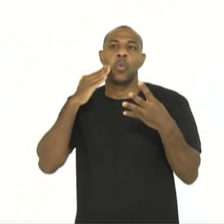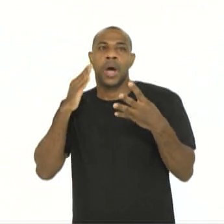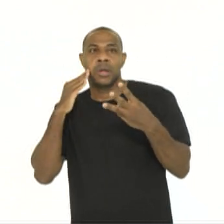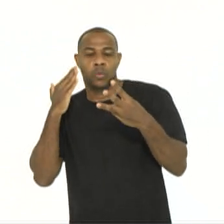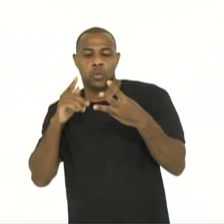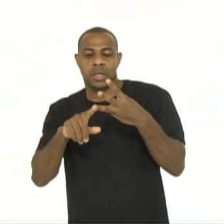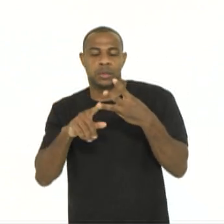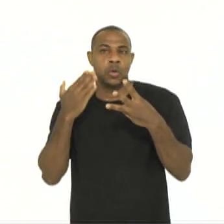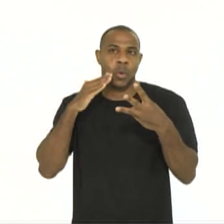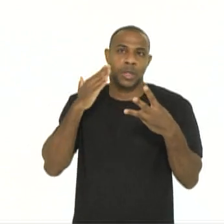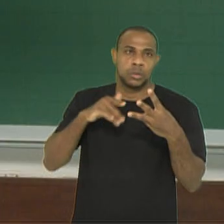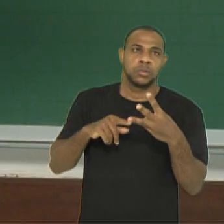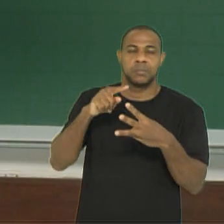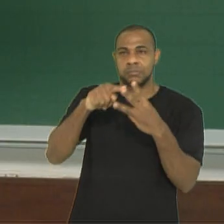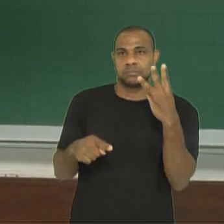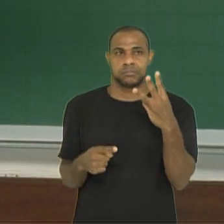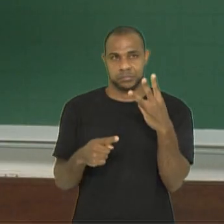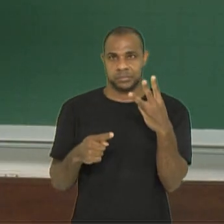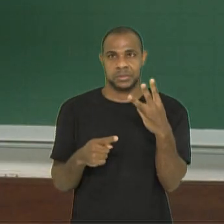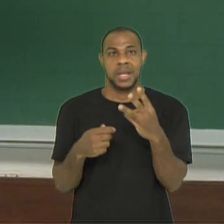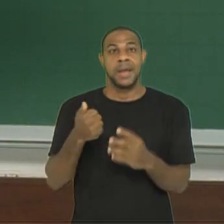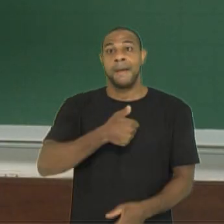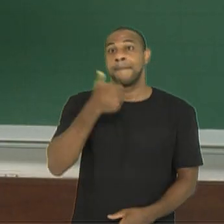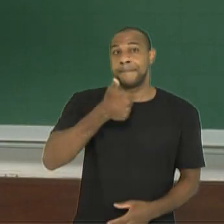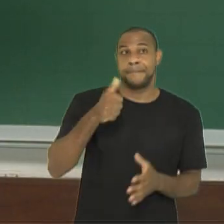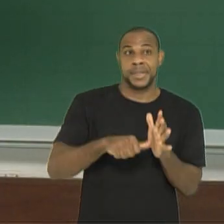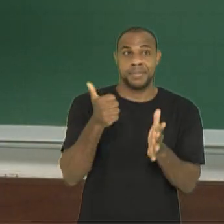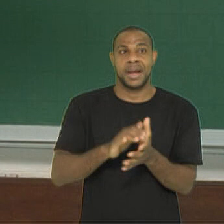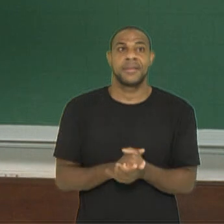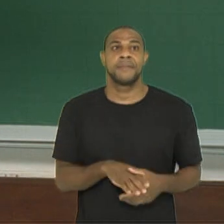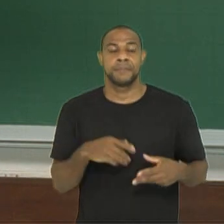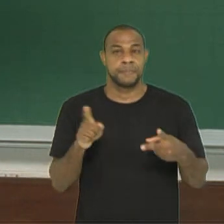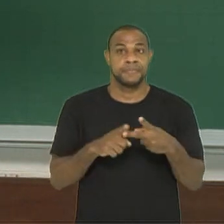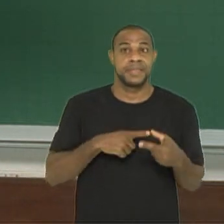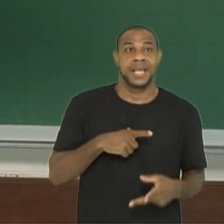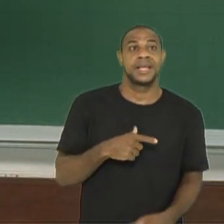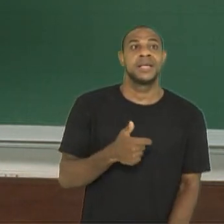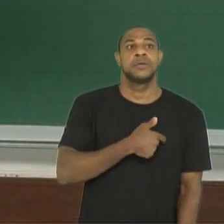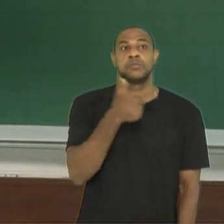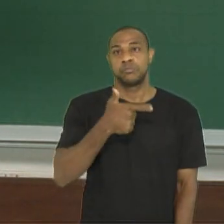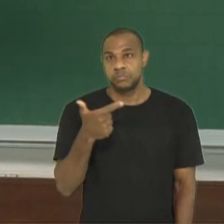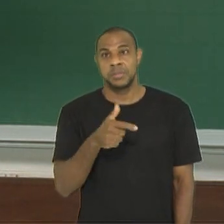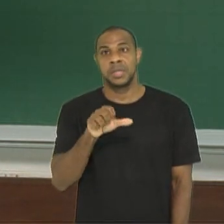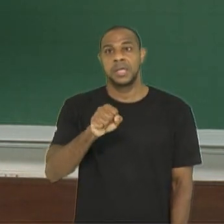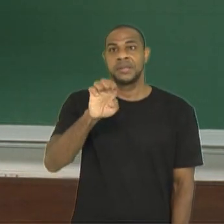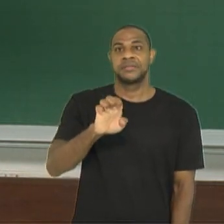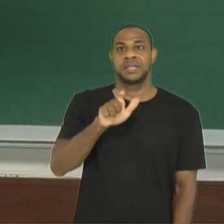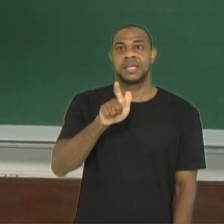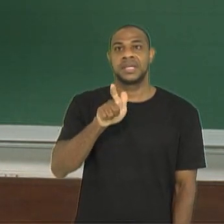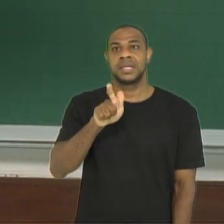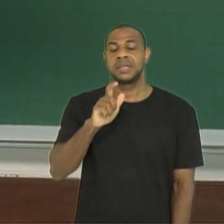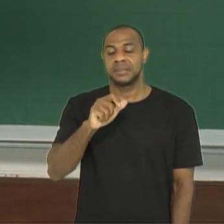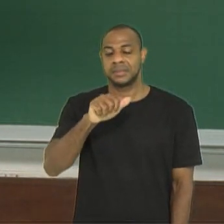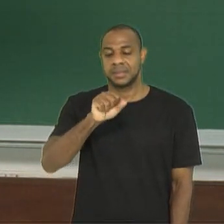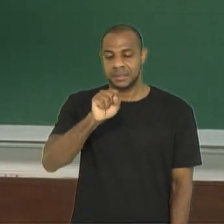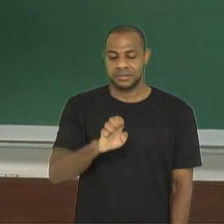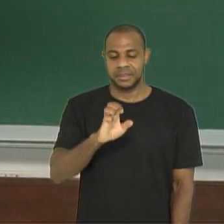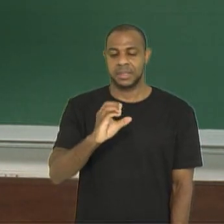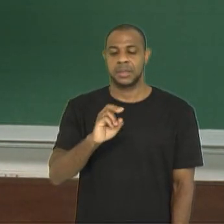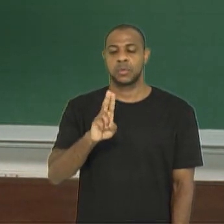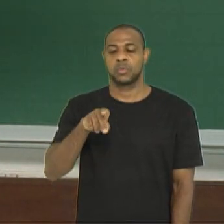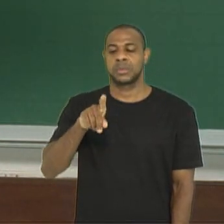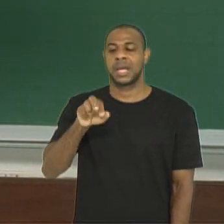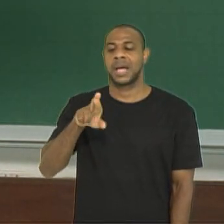azul. Essas seriam então, a partir desses estudos, essas cores principais. Mas aí, ao resultado de mistura dessas cores, nós vamos ter outras